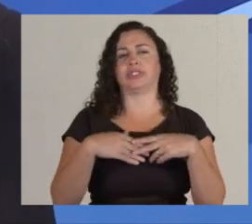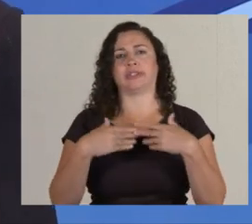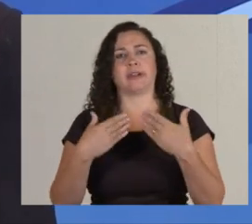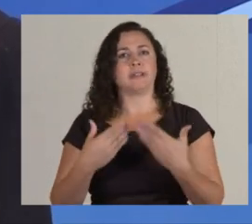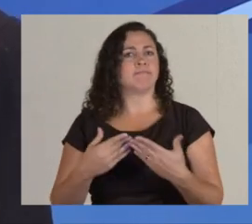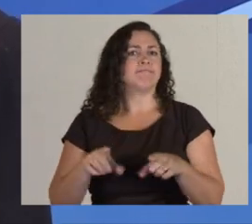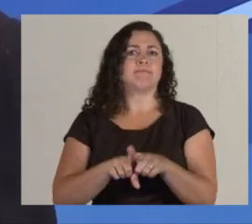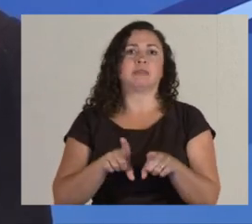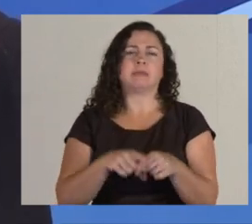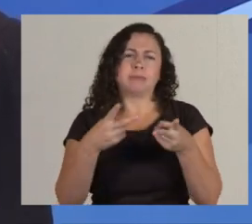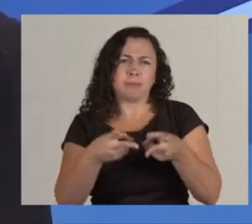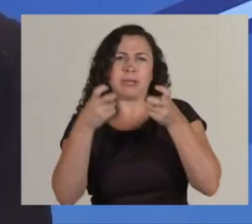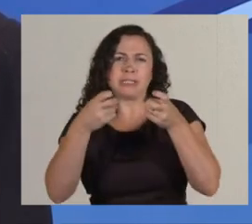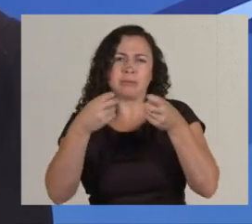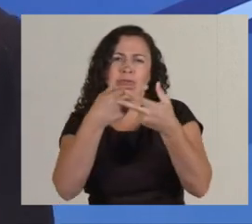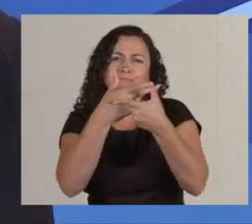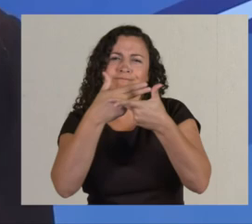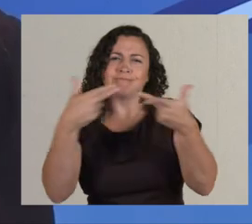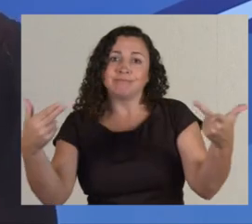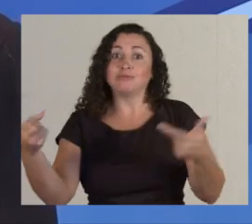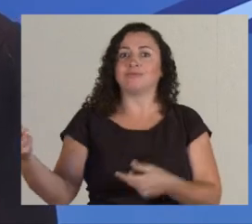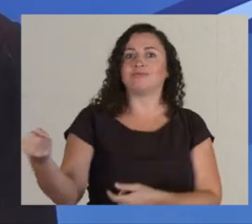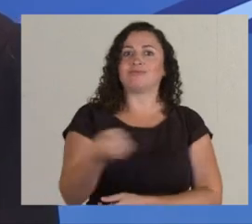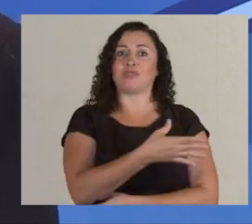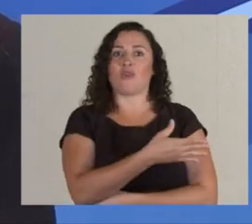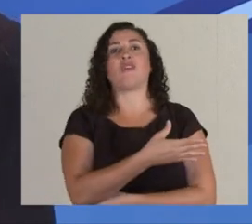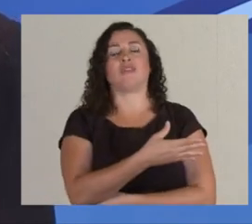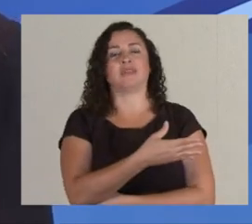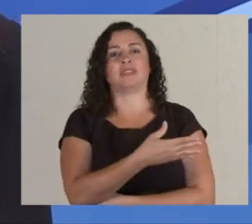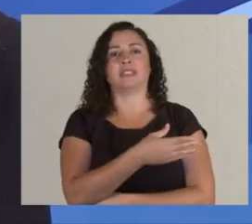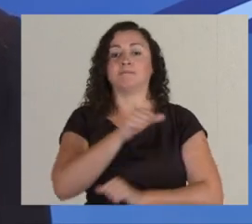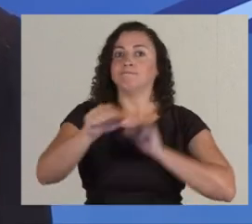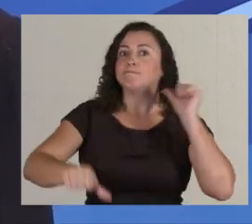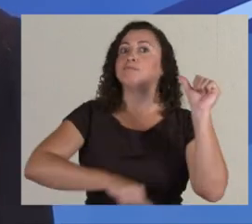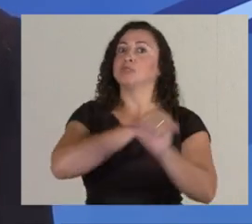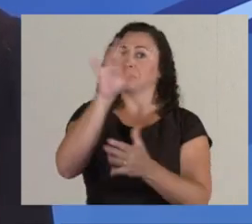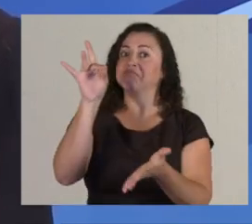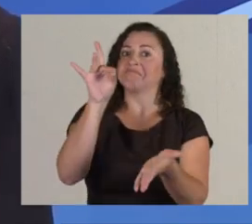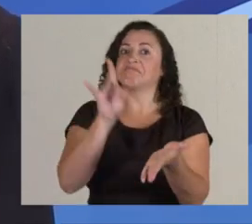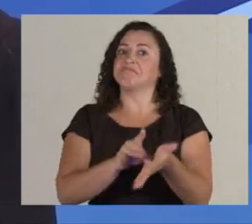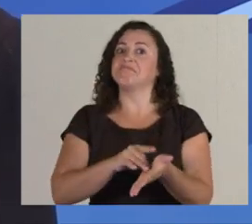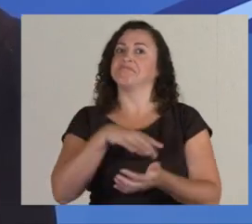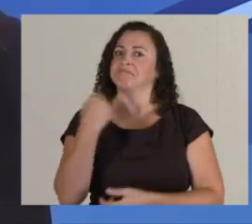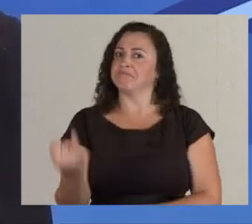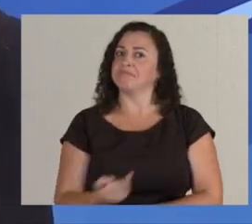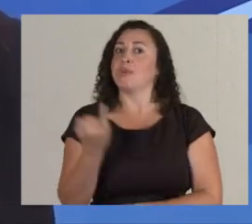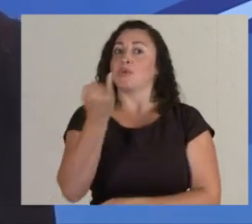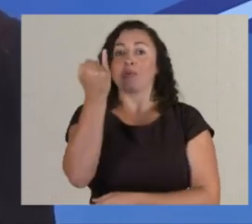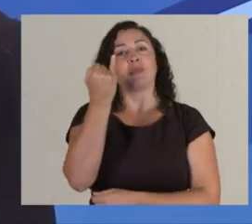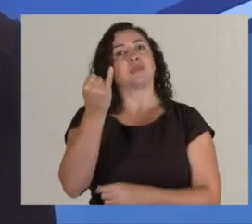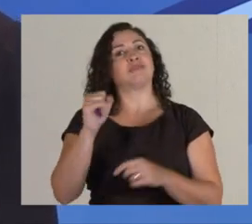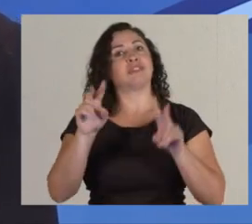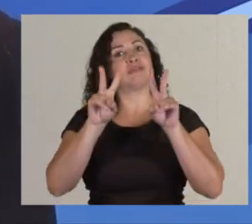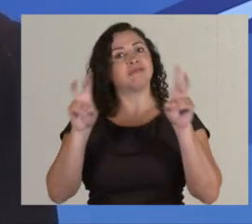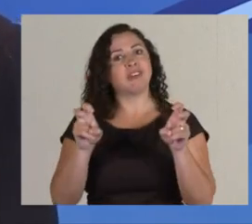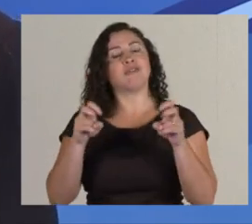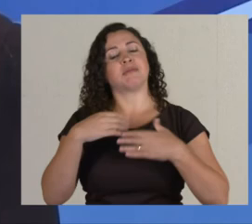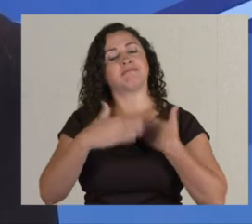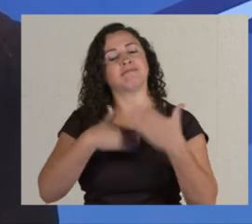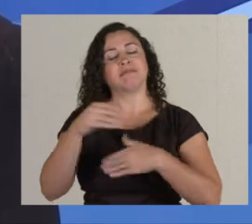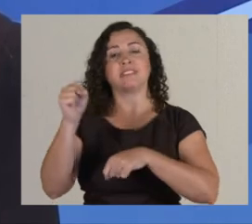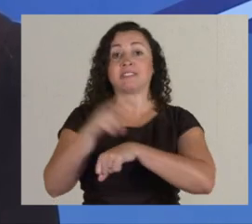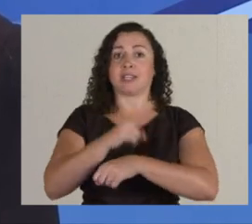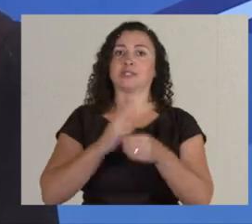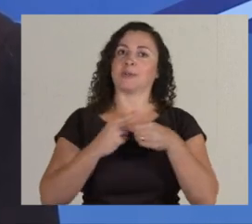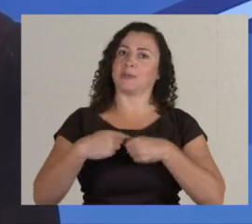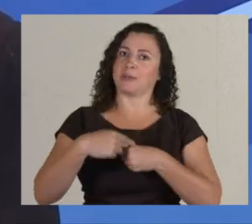indígena. Vejam que são muitas novidades, é uma mudança bastante significativa, né, na